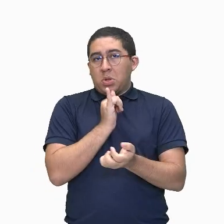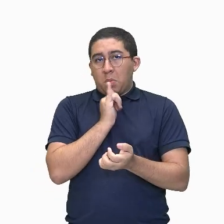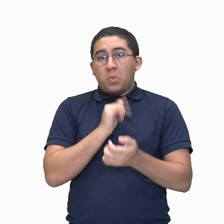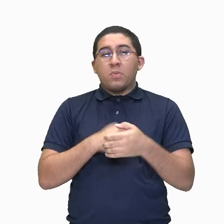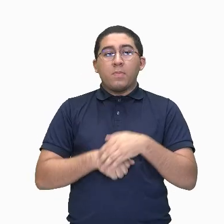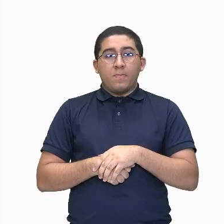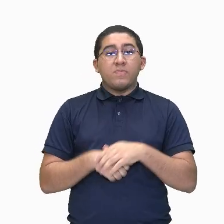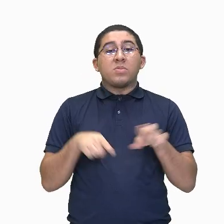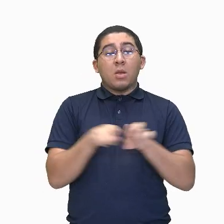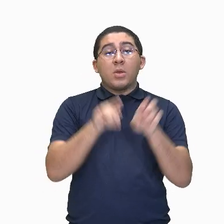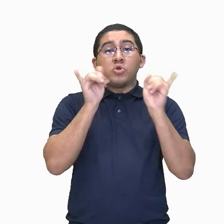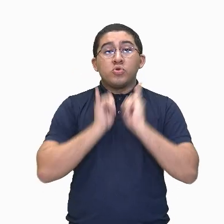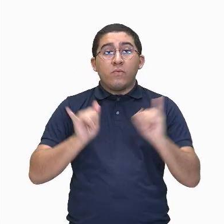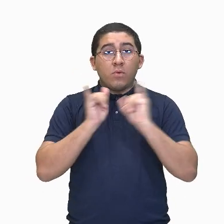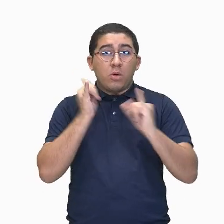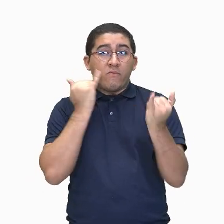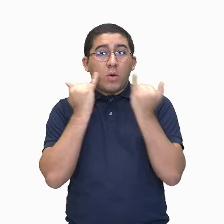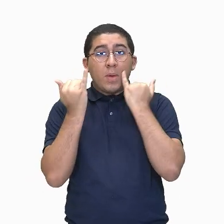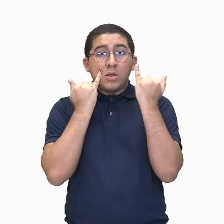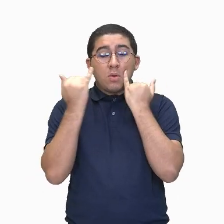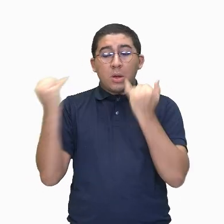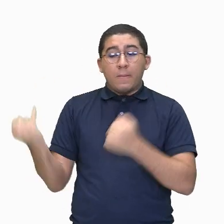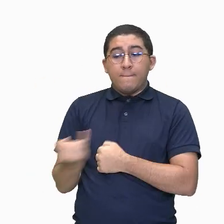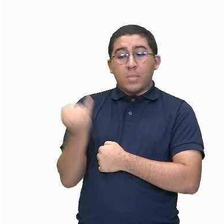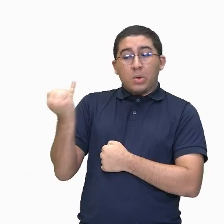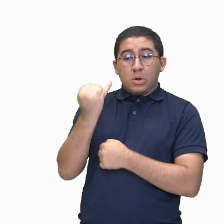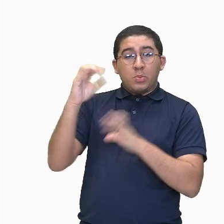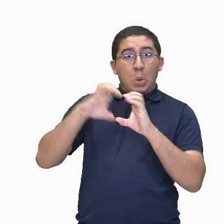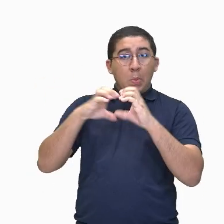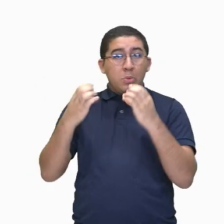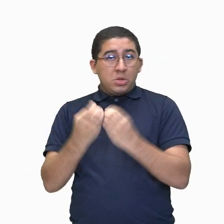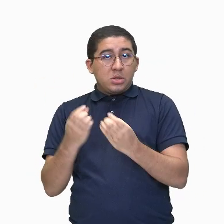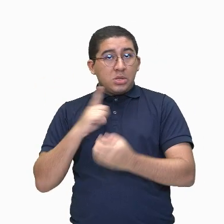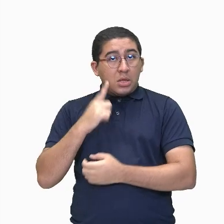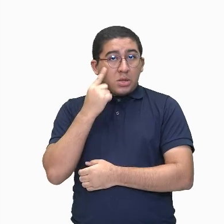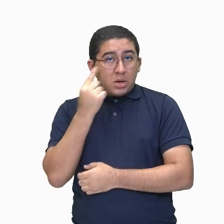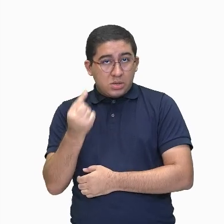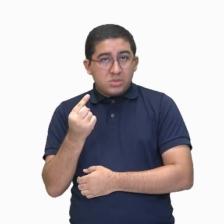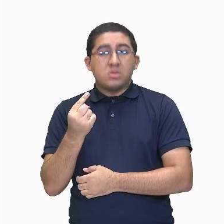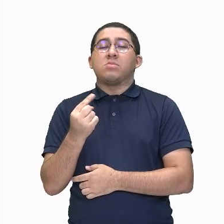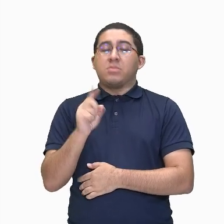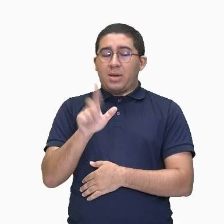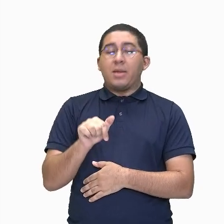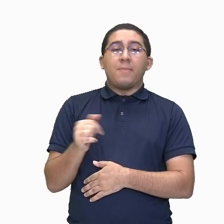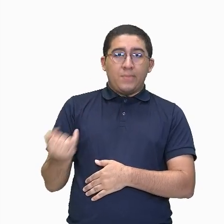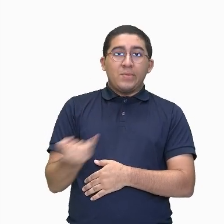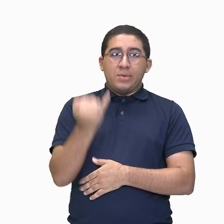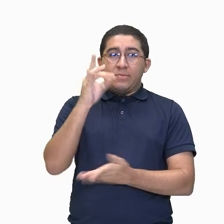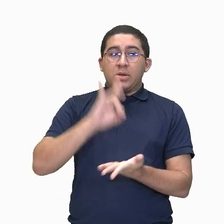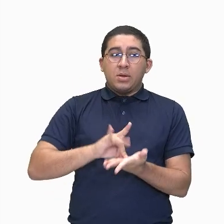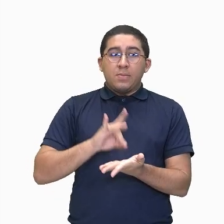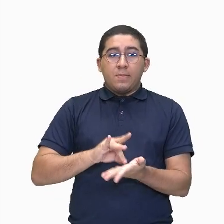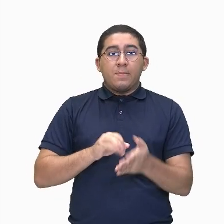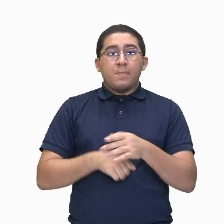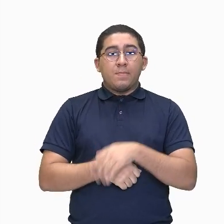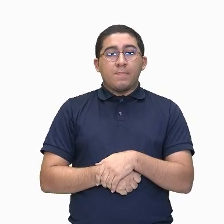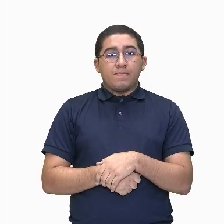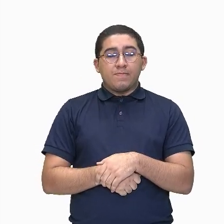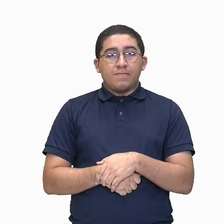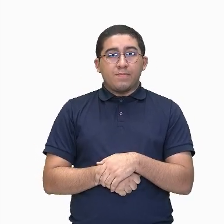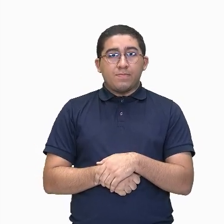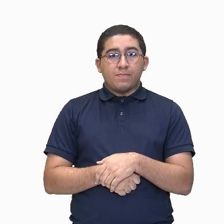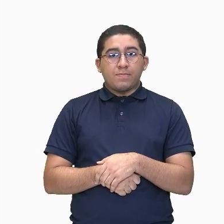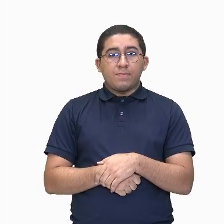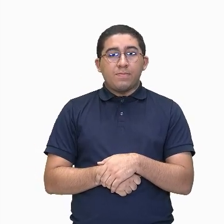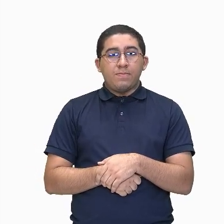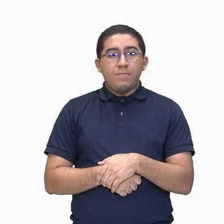informações importantes para a comunidade, isso também é muito, muito, muito, muito importante. Aquilo que se